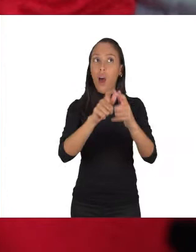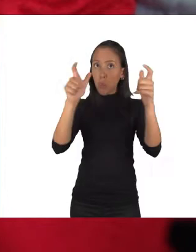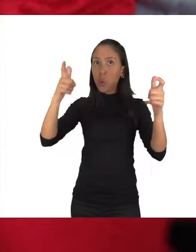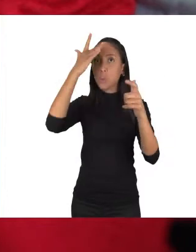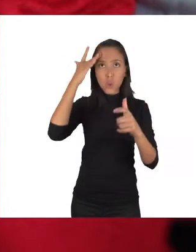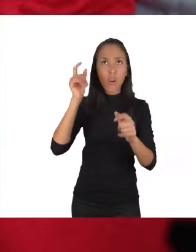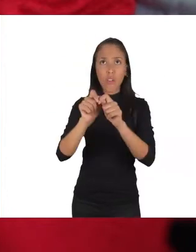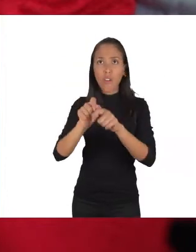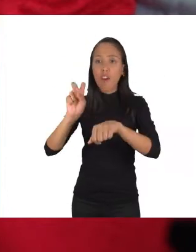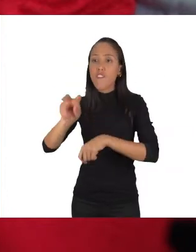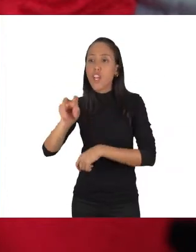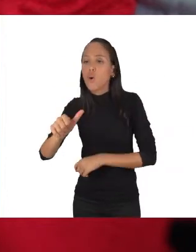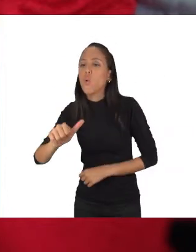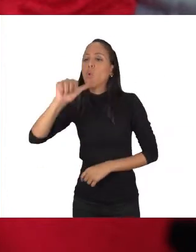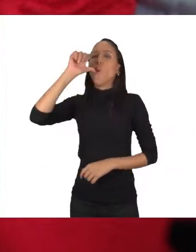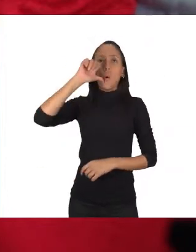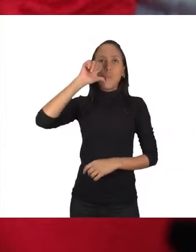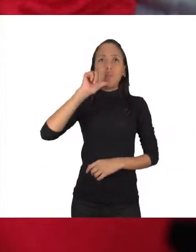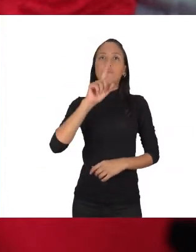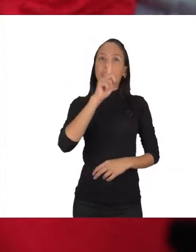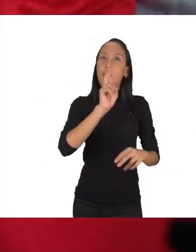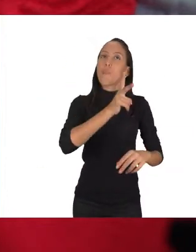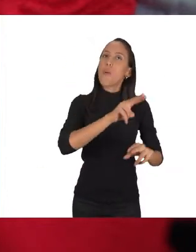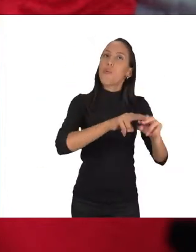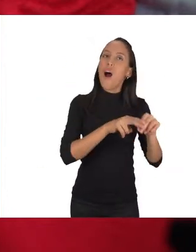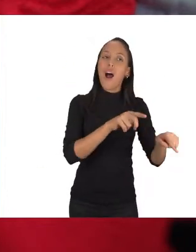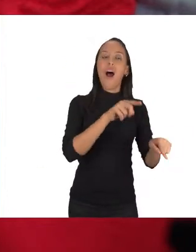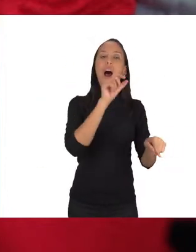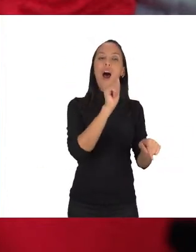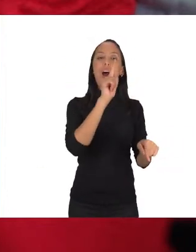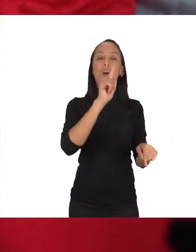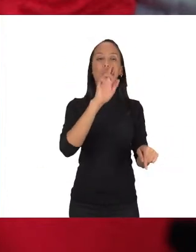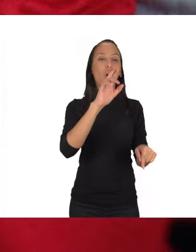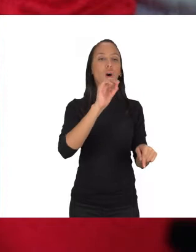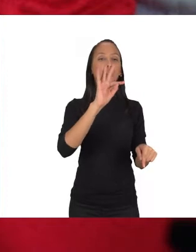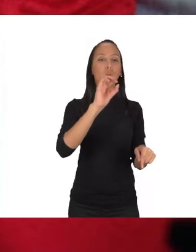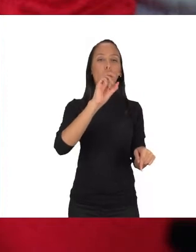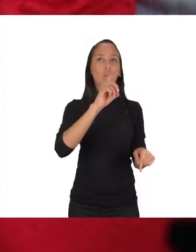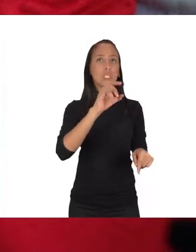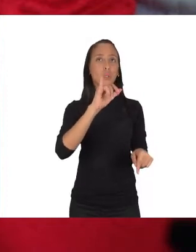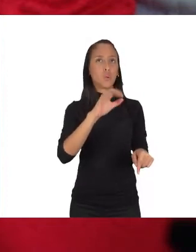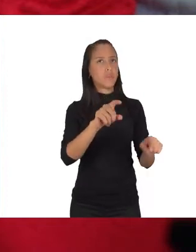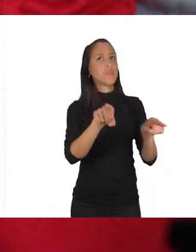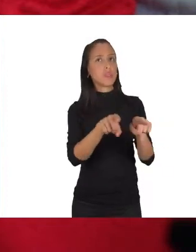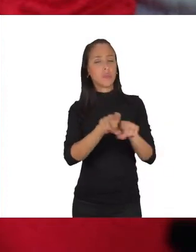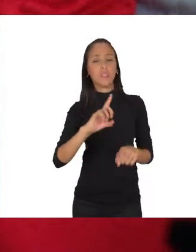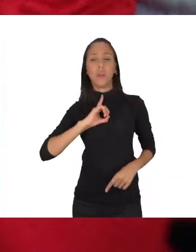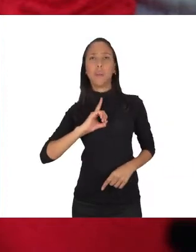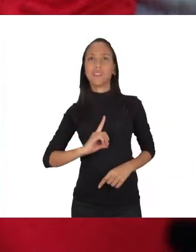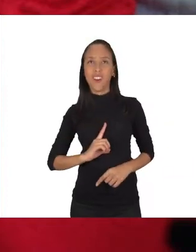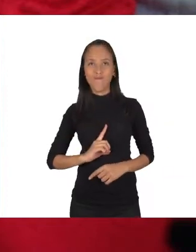O problema é a ligação entre agrotóxico e a depressão. Está ligado ali.